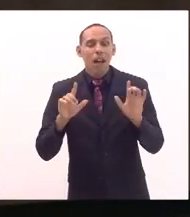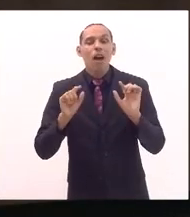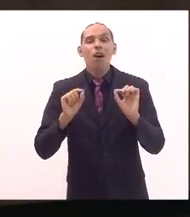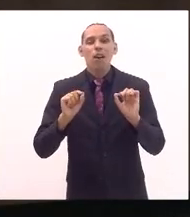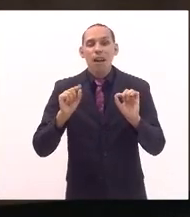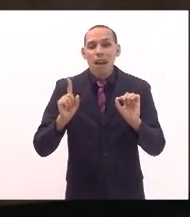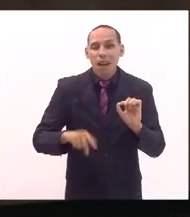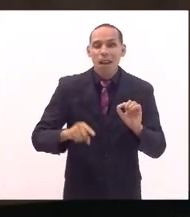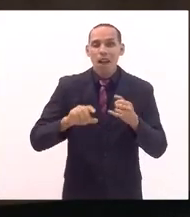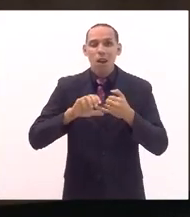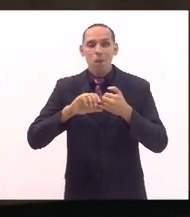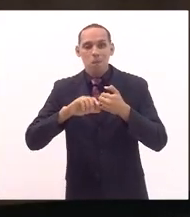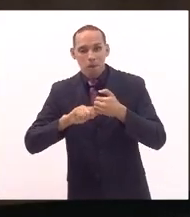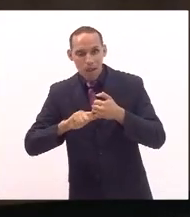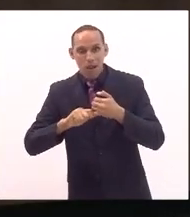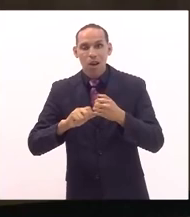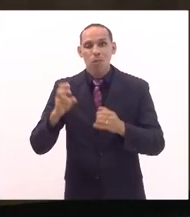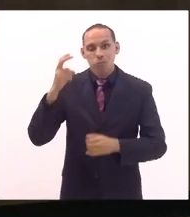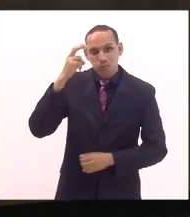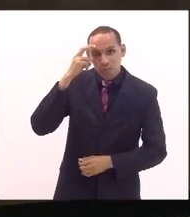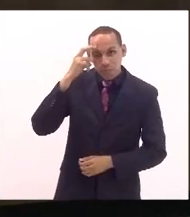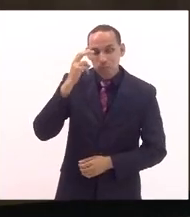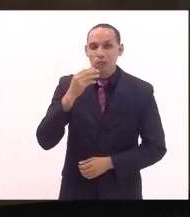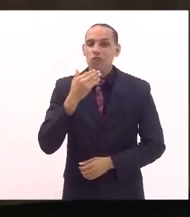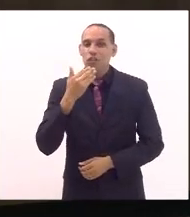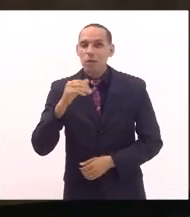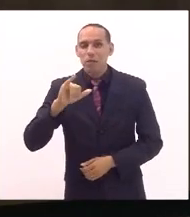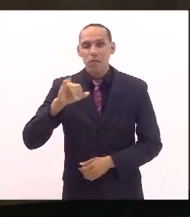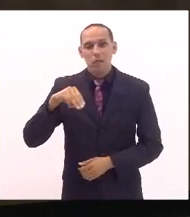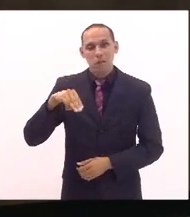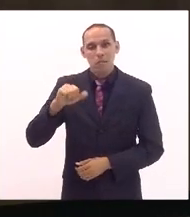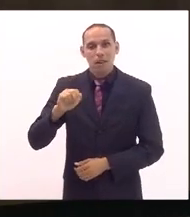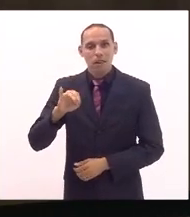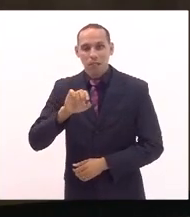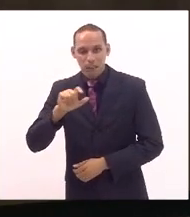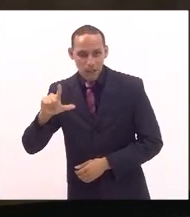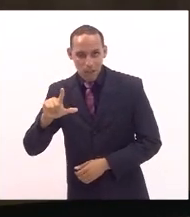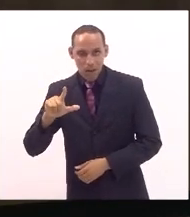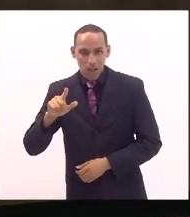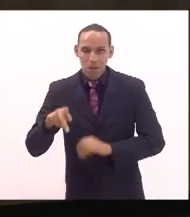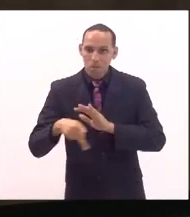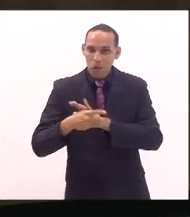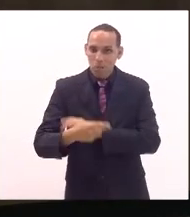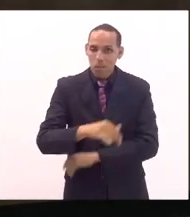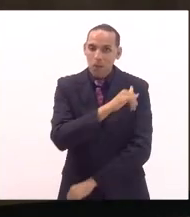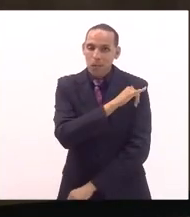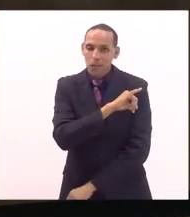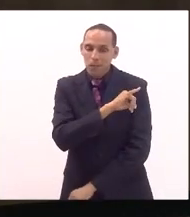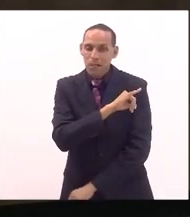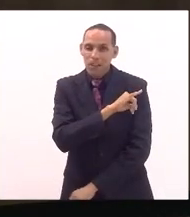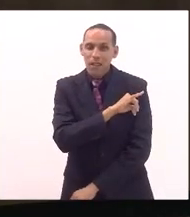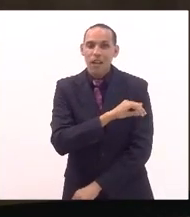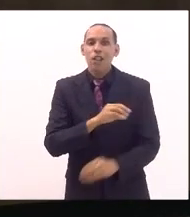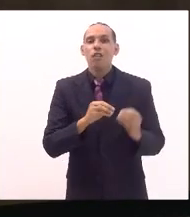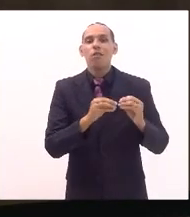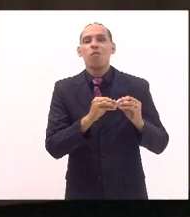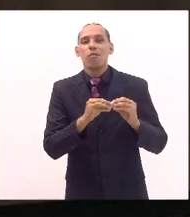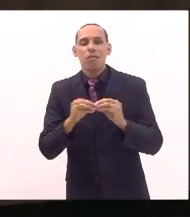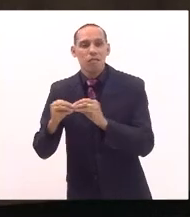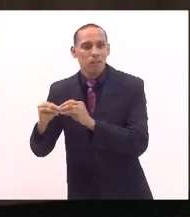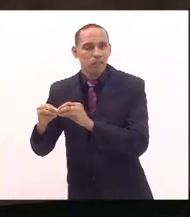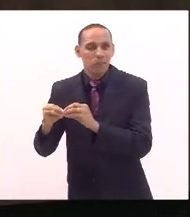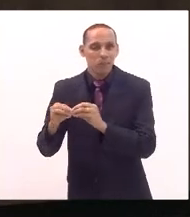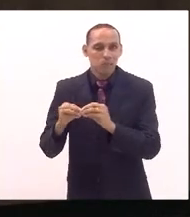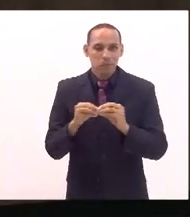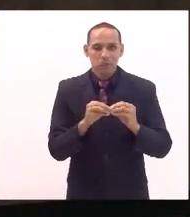como patrimônio cultural de natureza imaterial do Estado do Rio de Janeiro as telenovelas